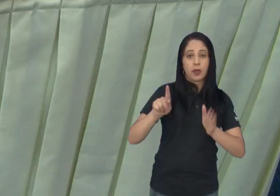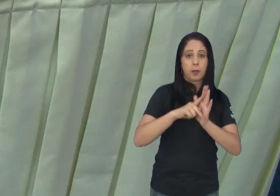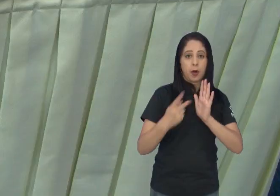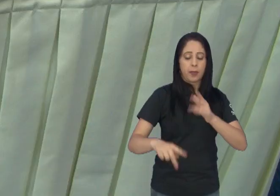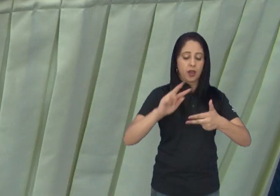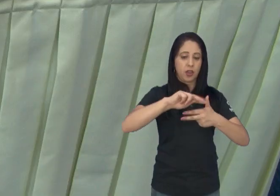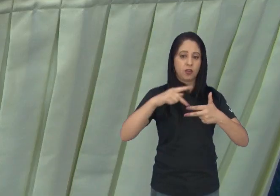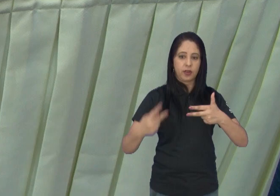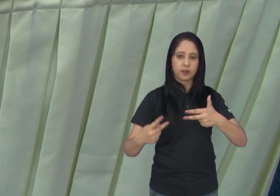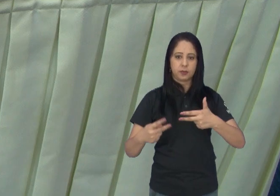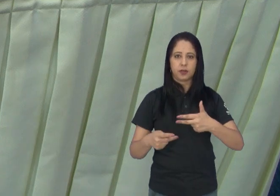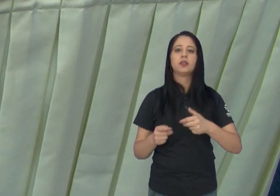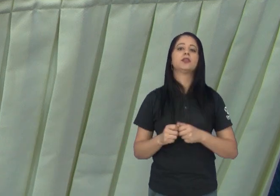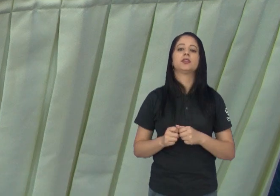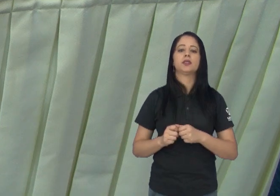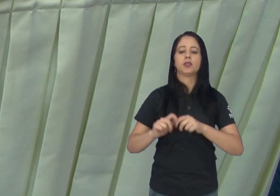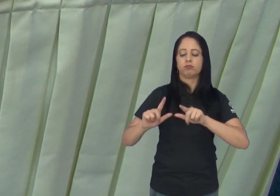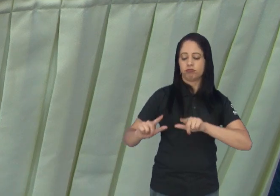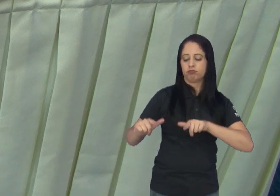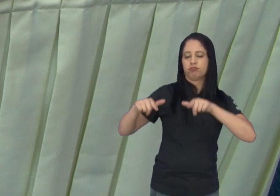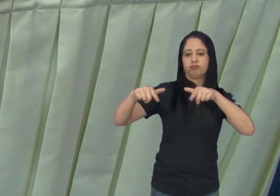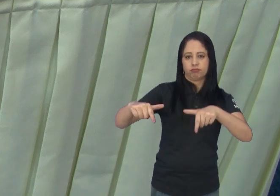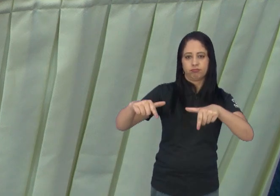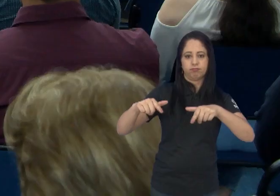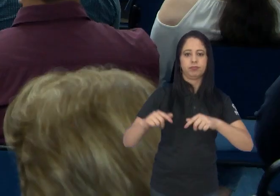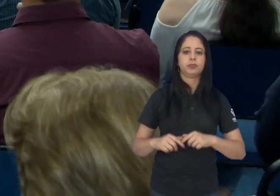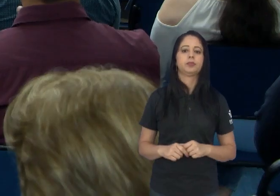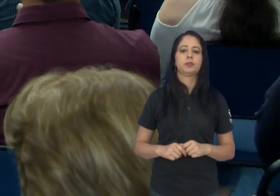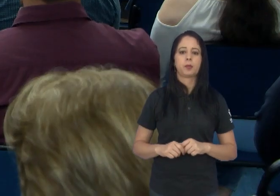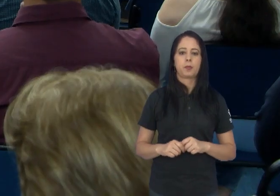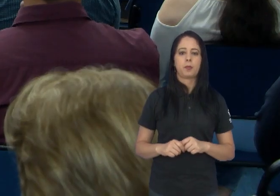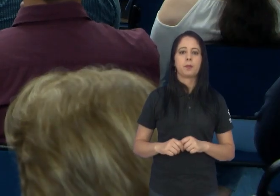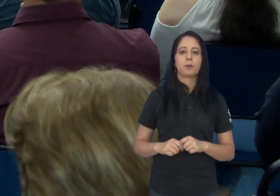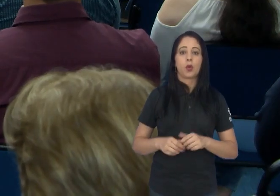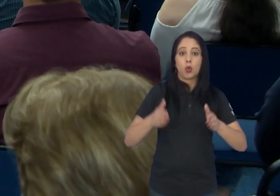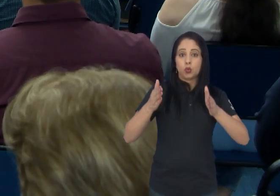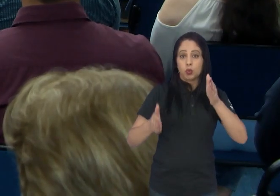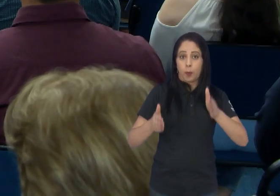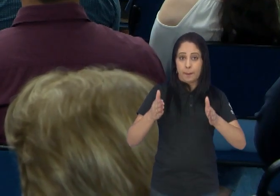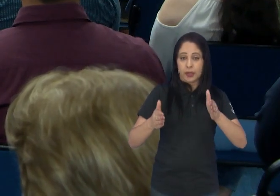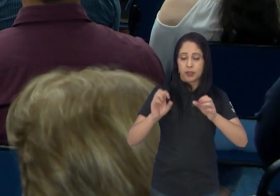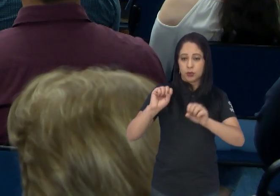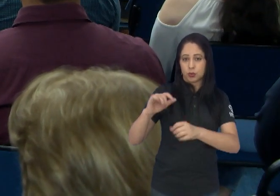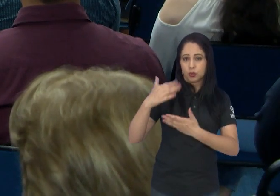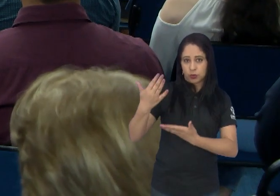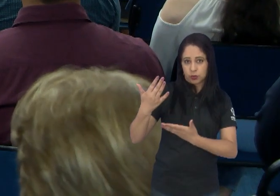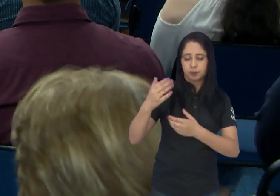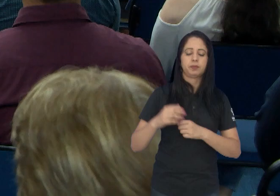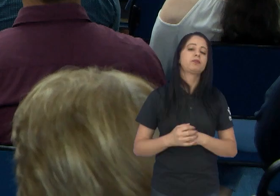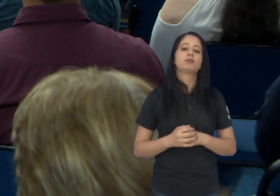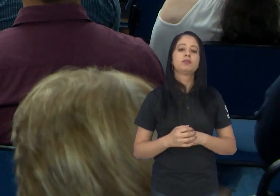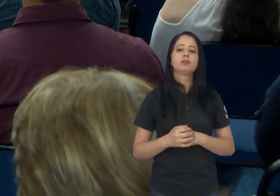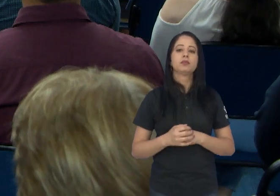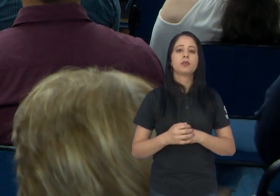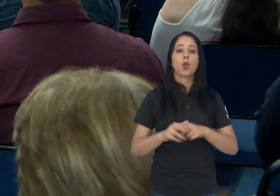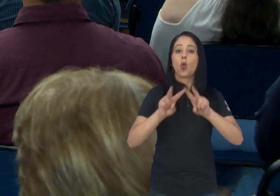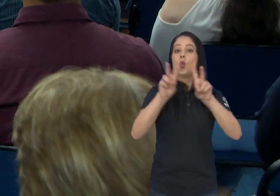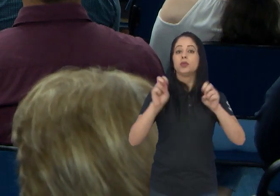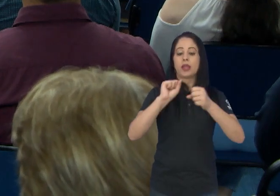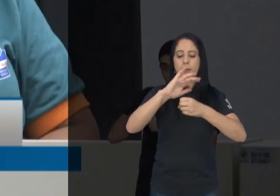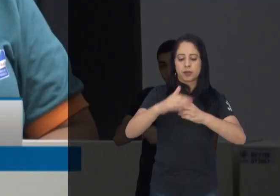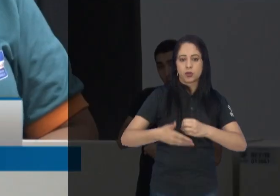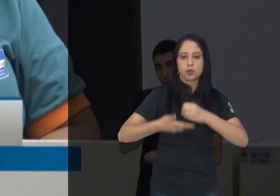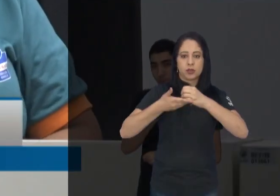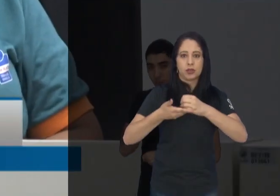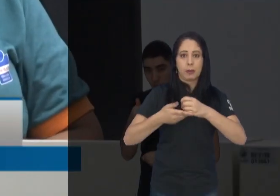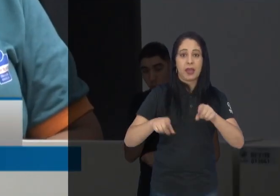Paraíba foram chamados para a entrega dos certificados. Durante a cerimônia, sustentabilidade e conscientização também foram